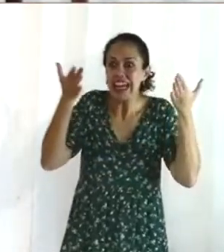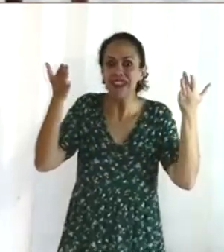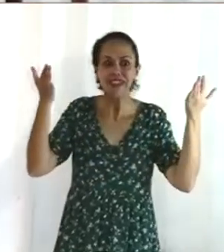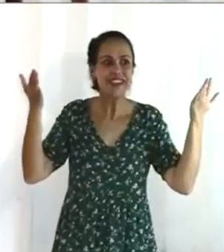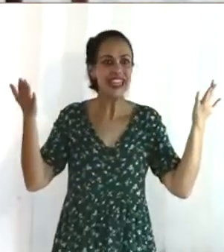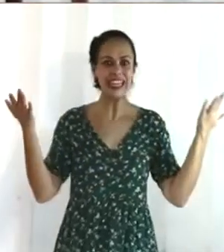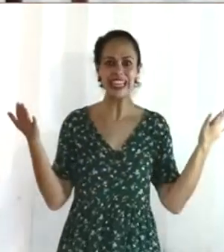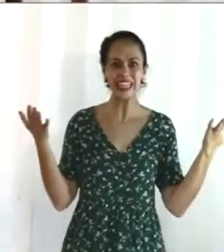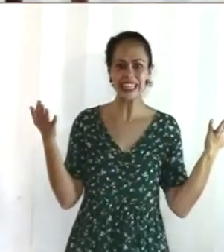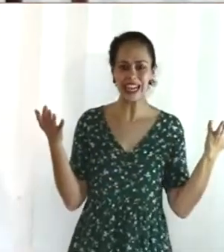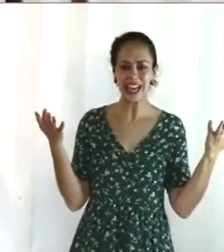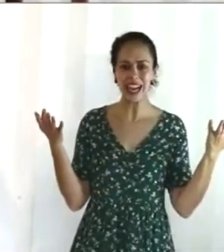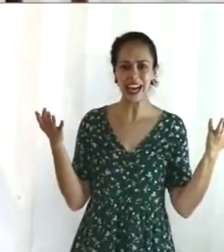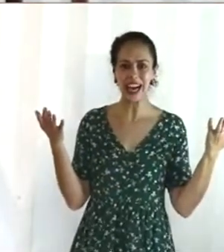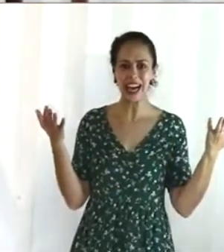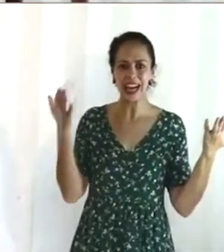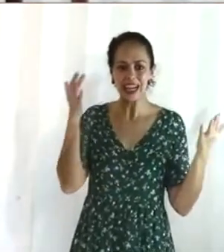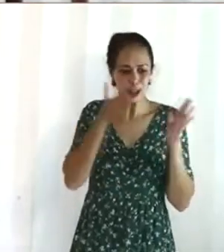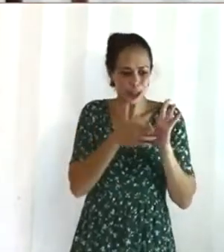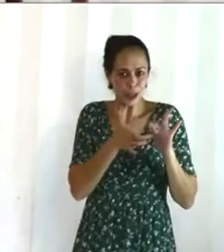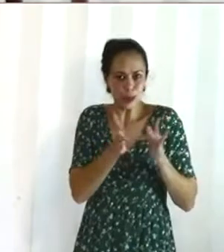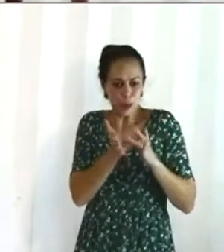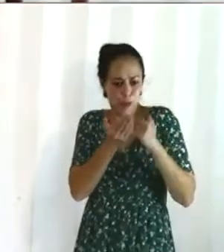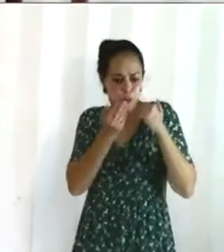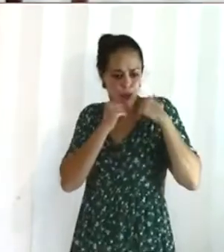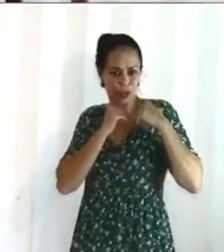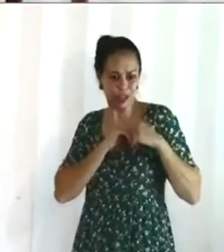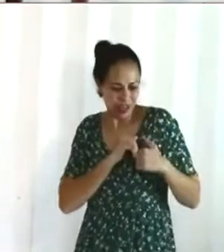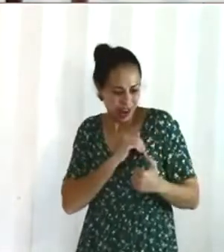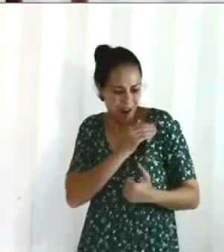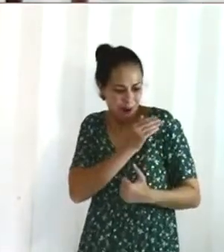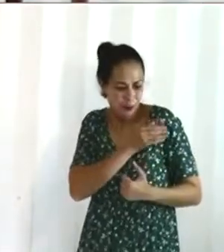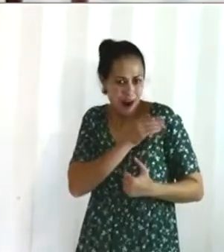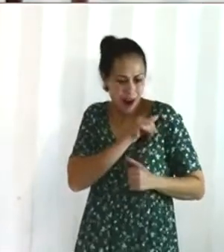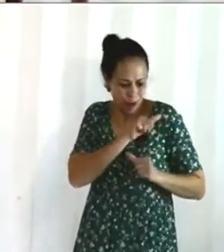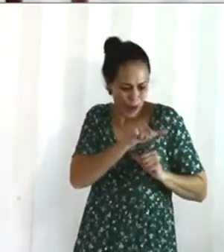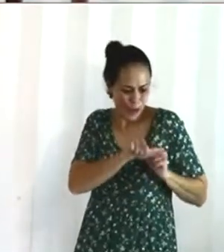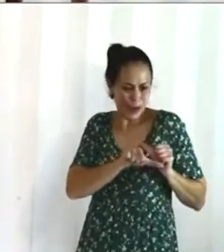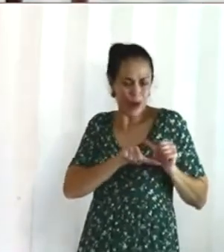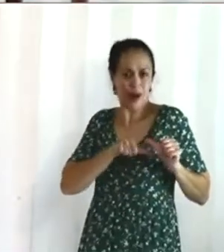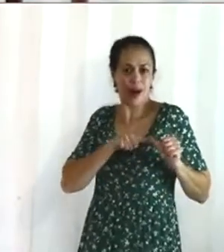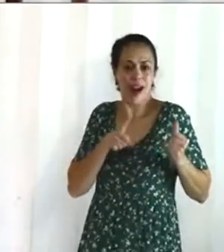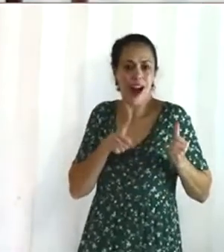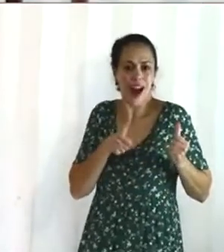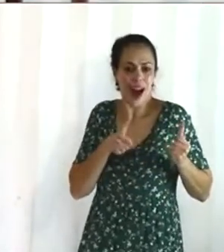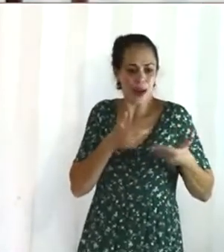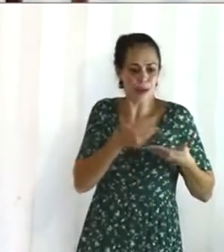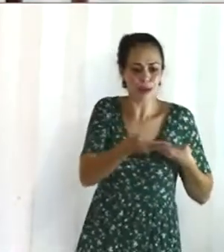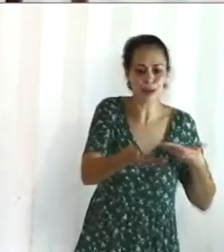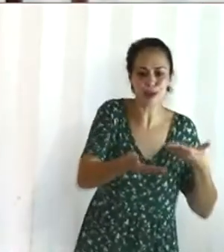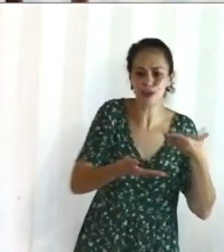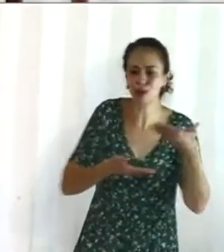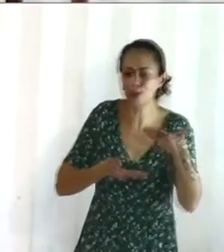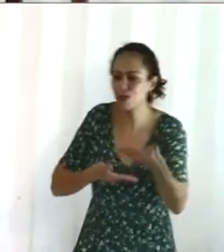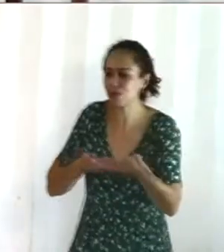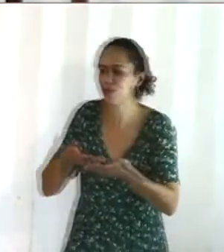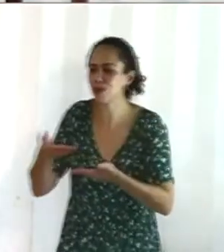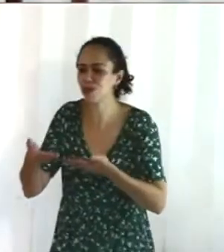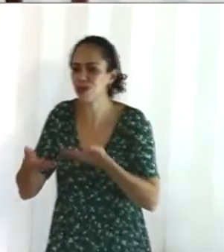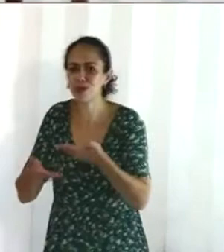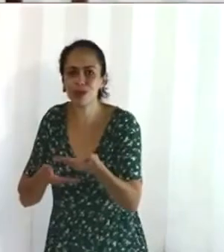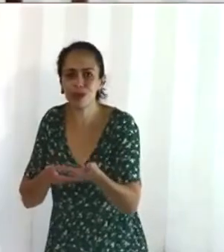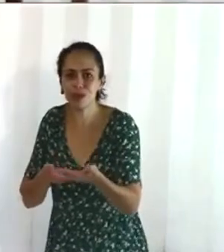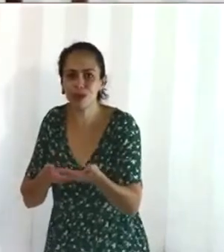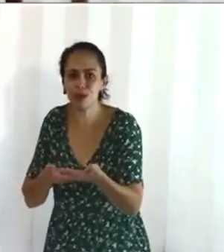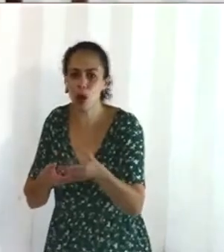vou olhar, a forma como eu vou me relacionar, porque tudo que eu sou depende